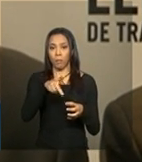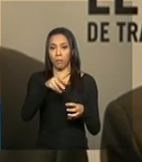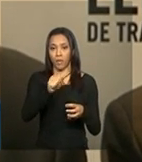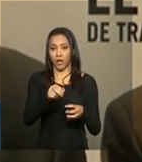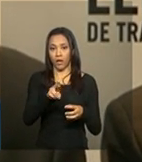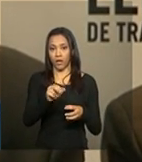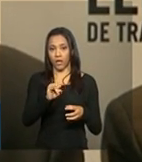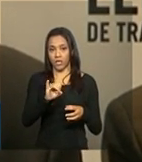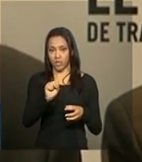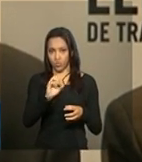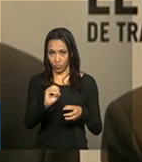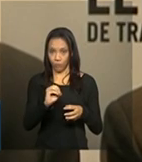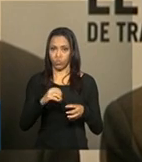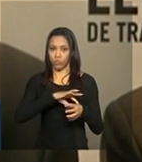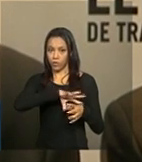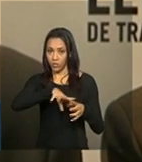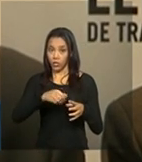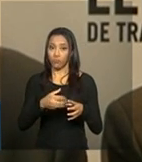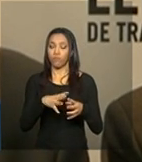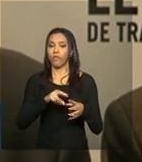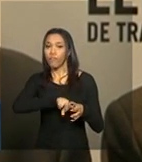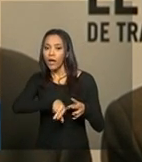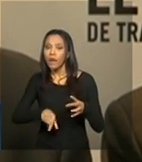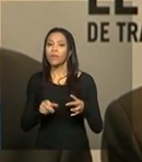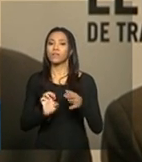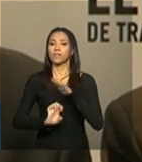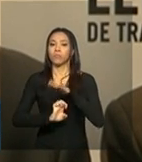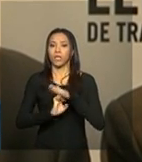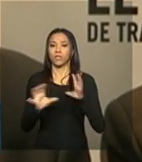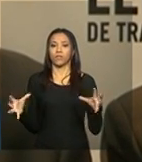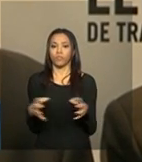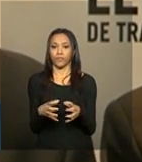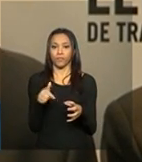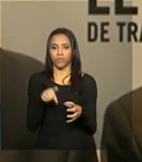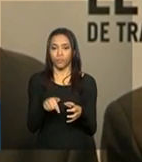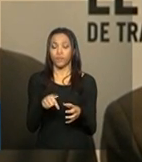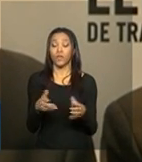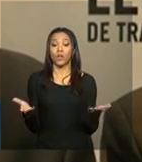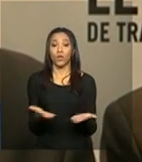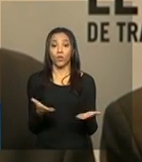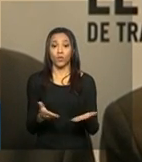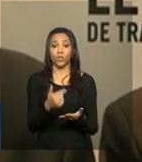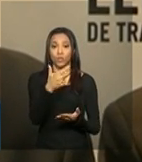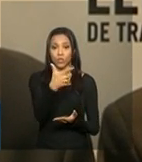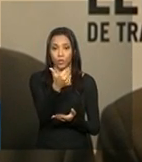E, por fim, colocar que o deságio médio do leilão realizado hoje foi de